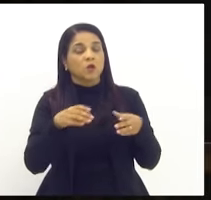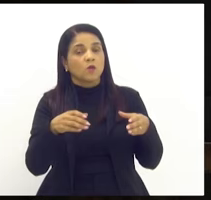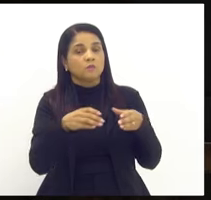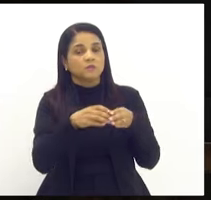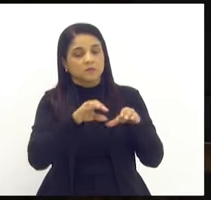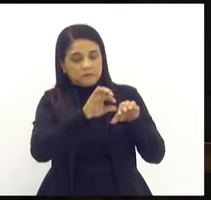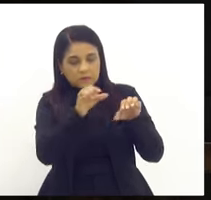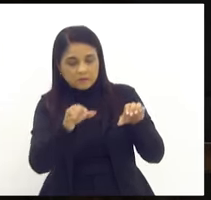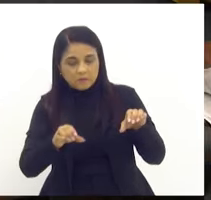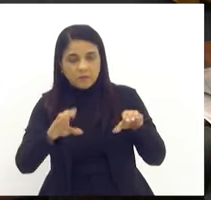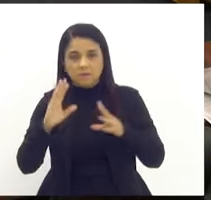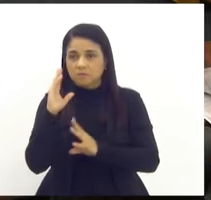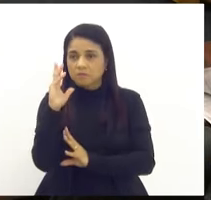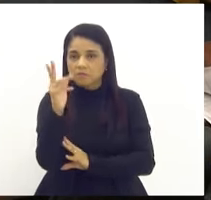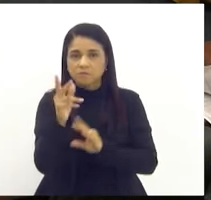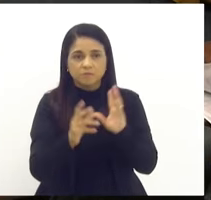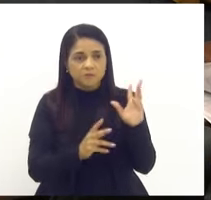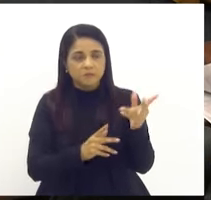Neto